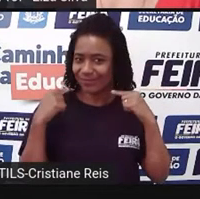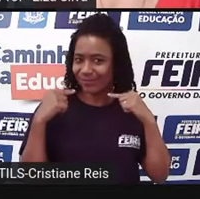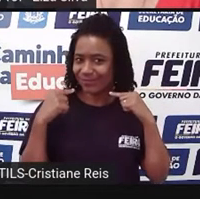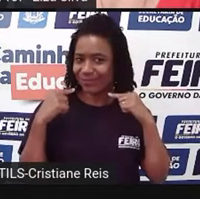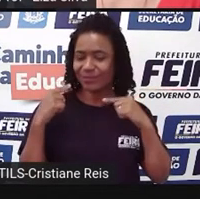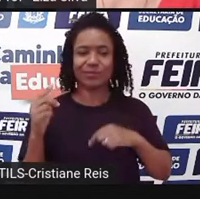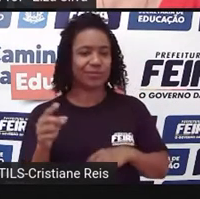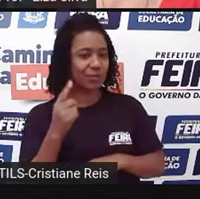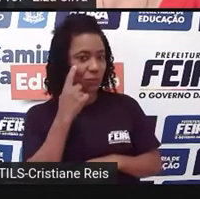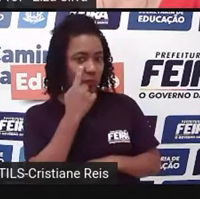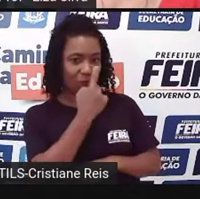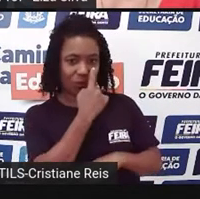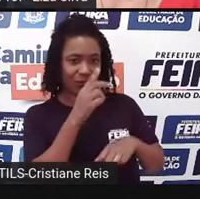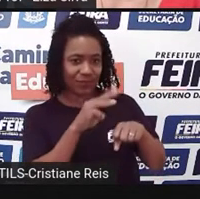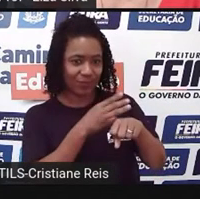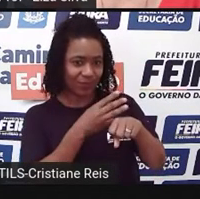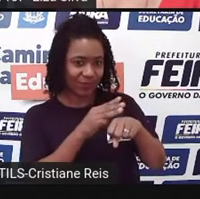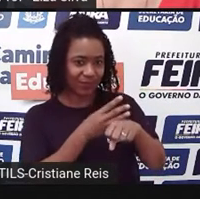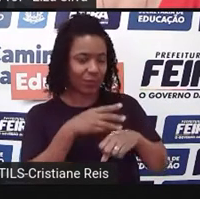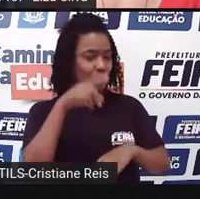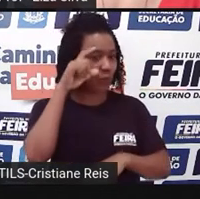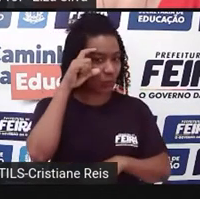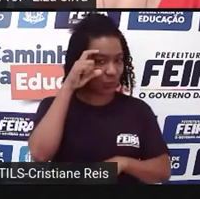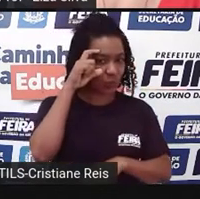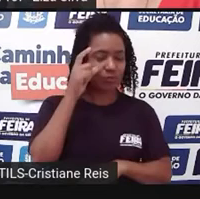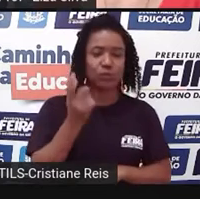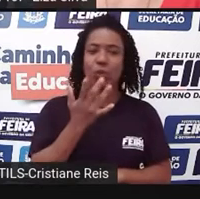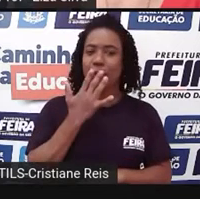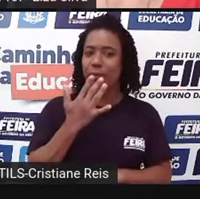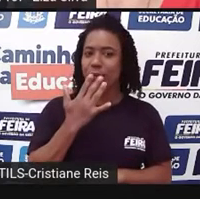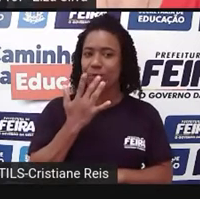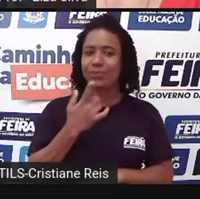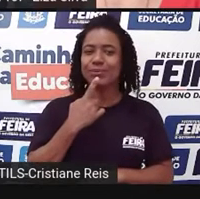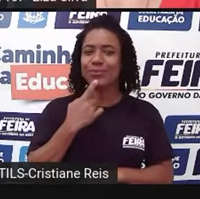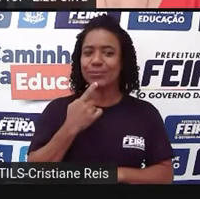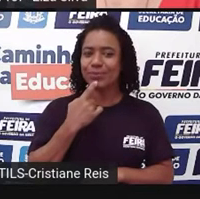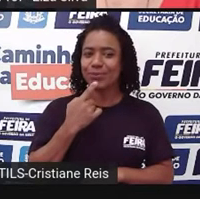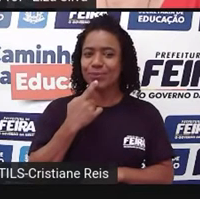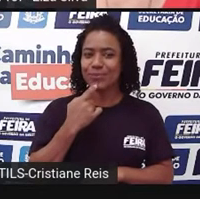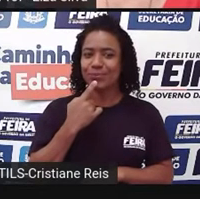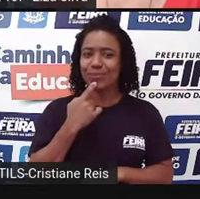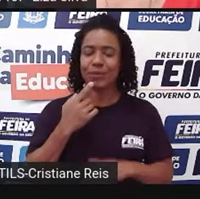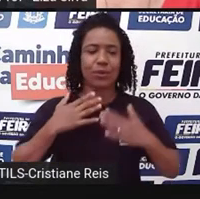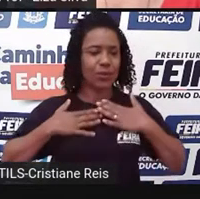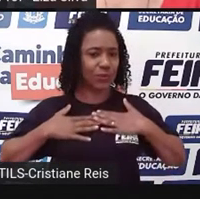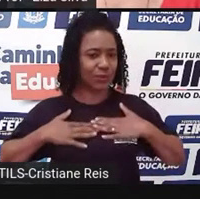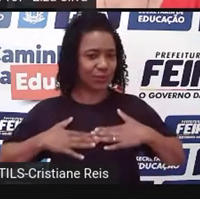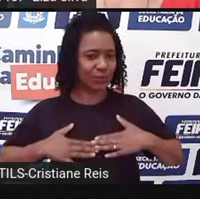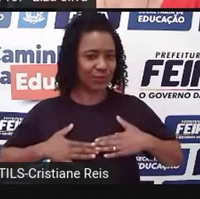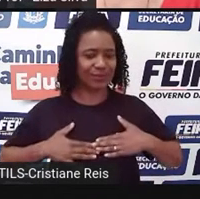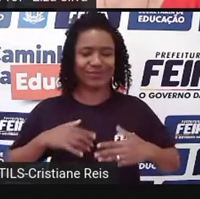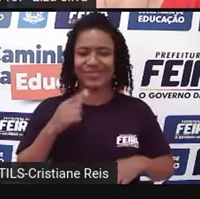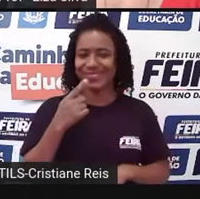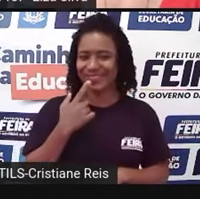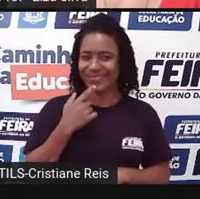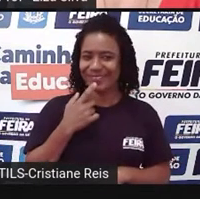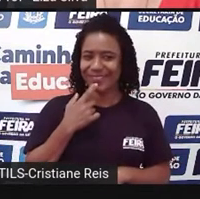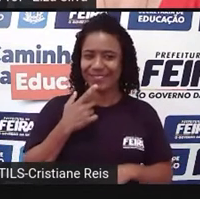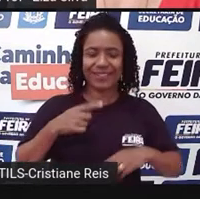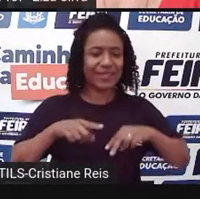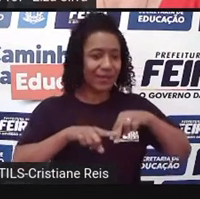uso óculos de haste vermelha hoje Estou vestindo uma blusa vermelha com calças jeans